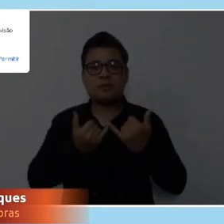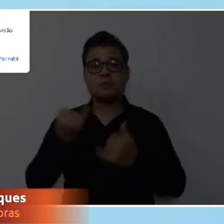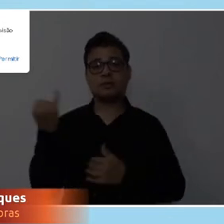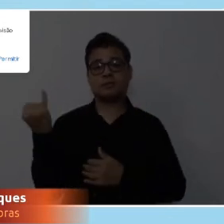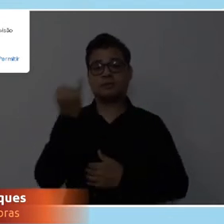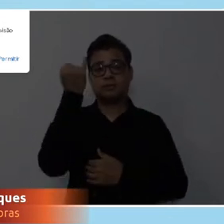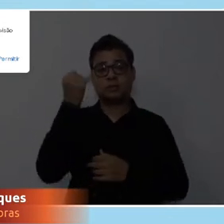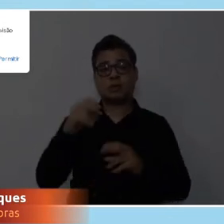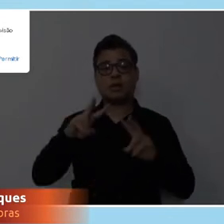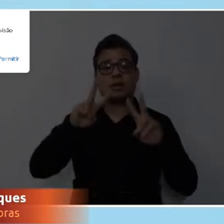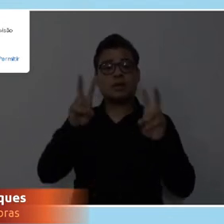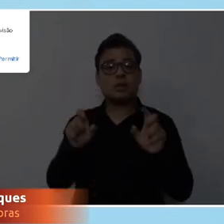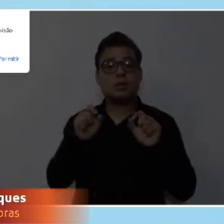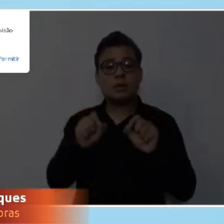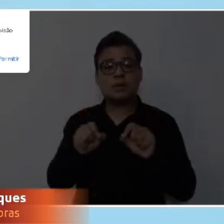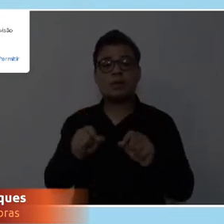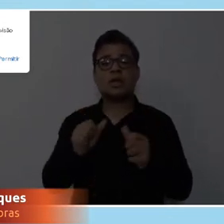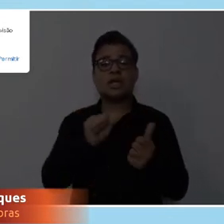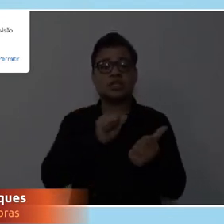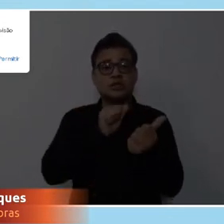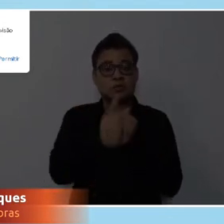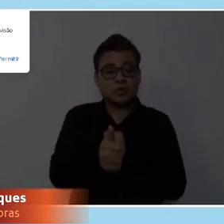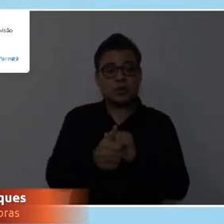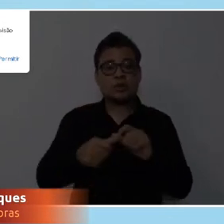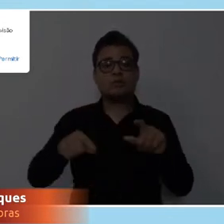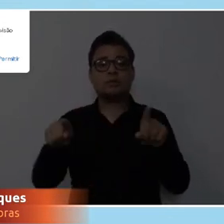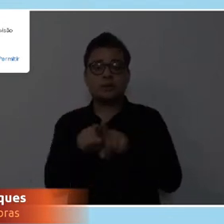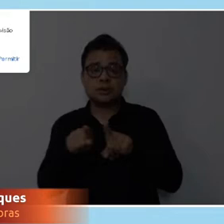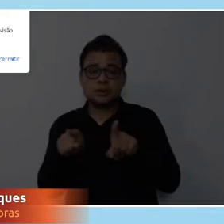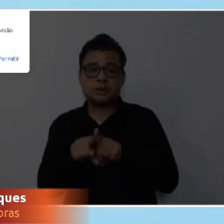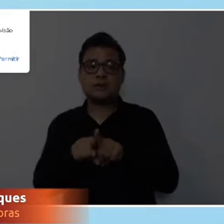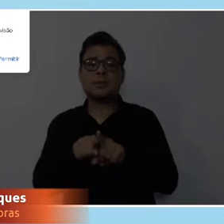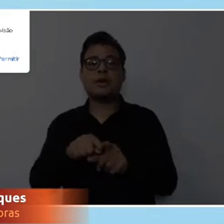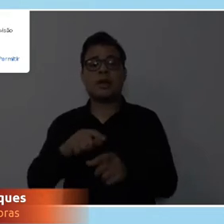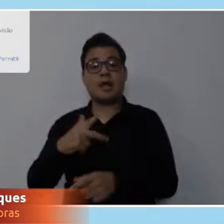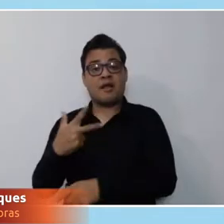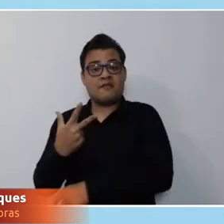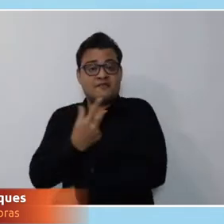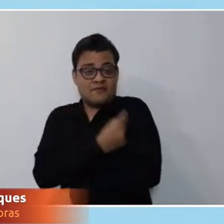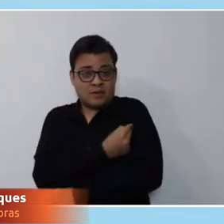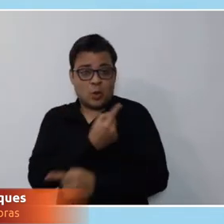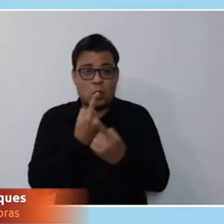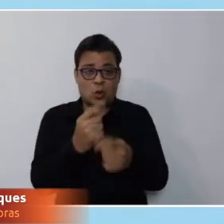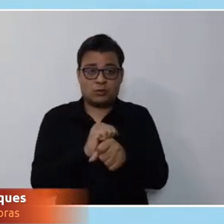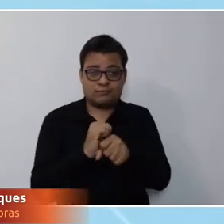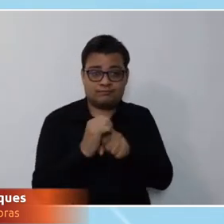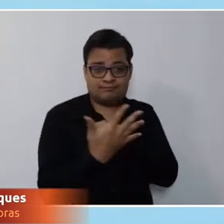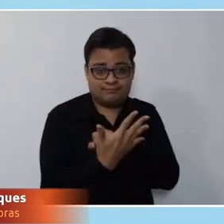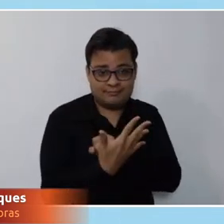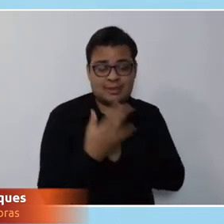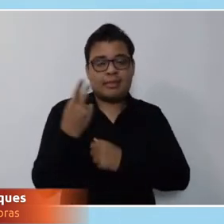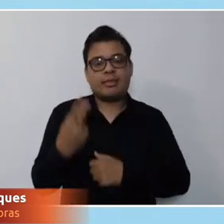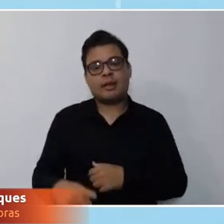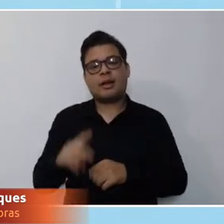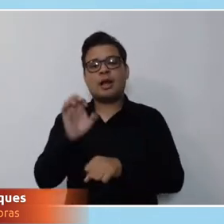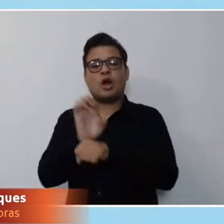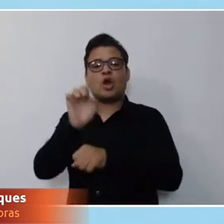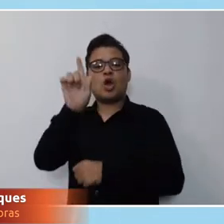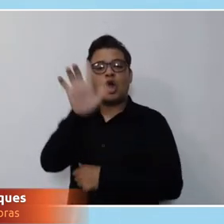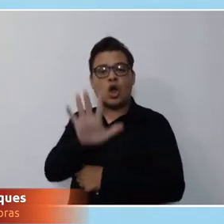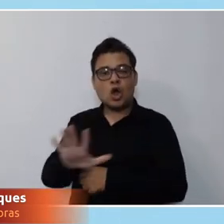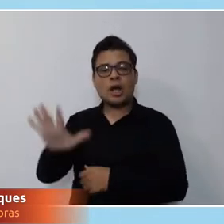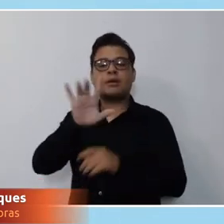e também sobre vacinação de Covid-19 aqui no estado de Goiás e na cidade de